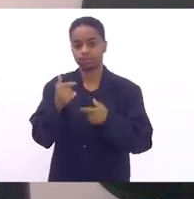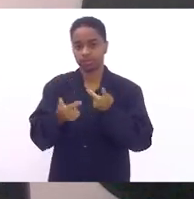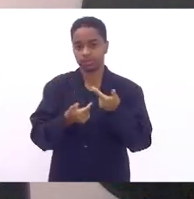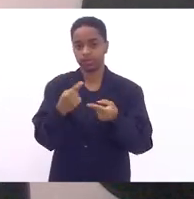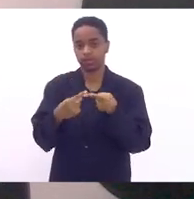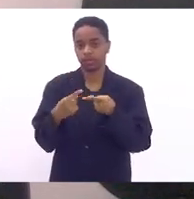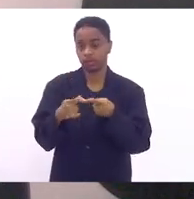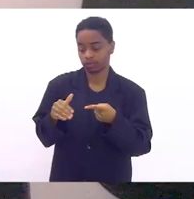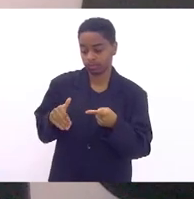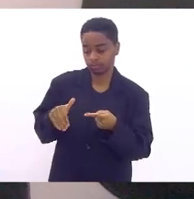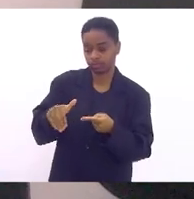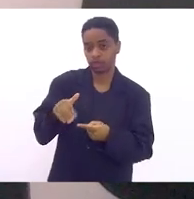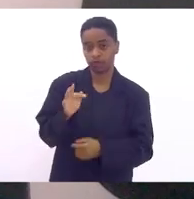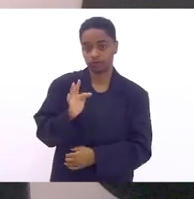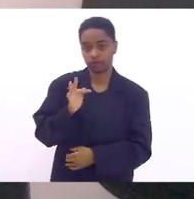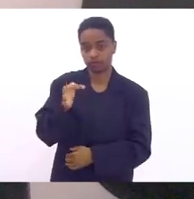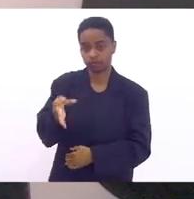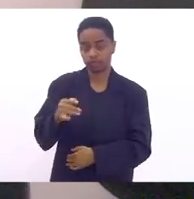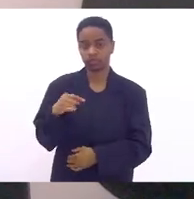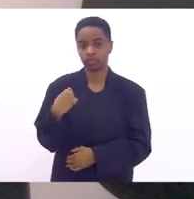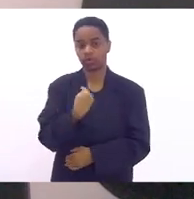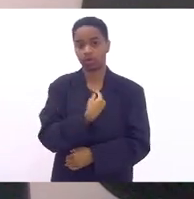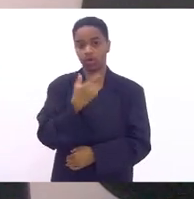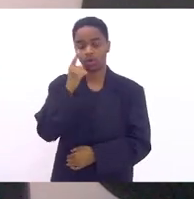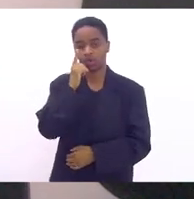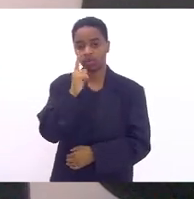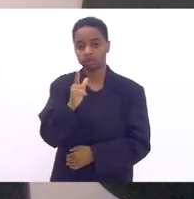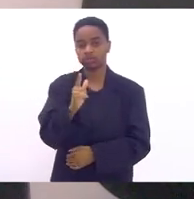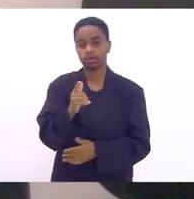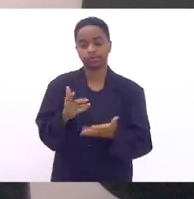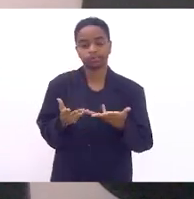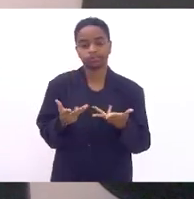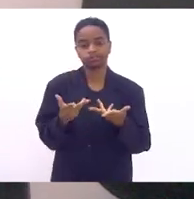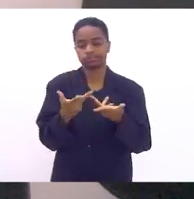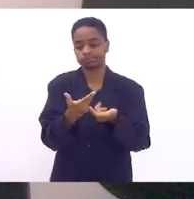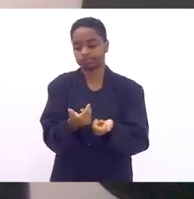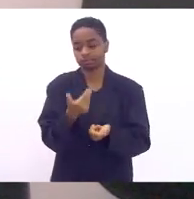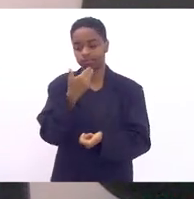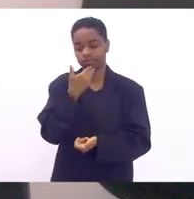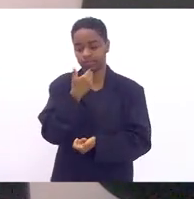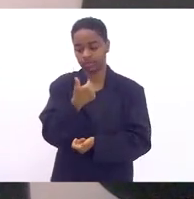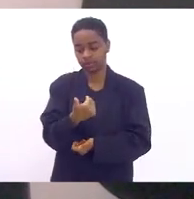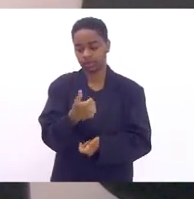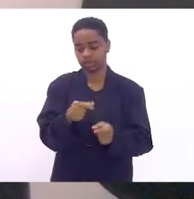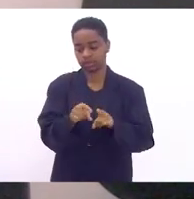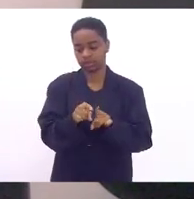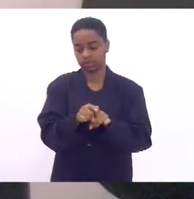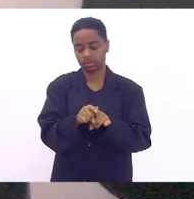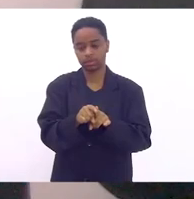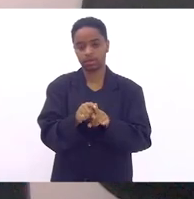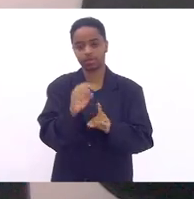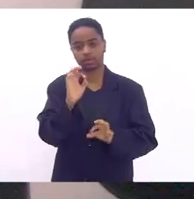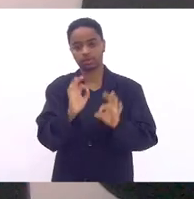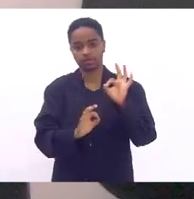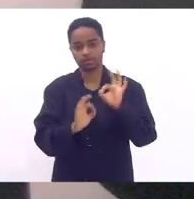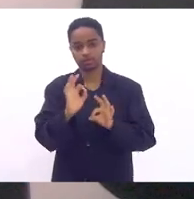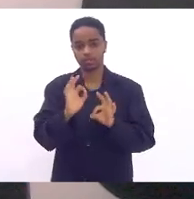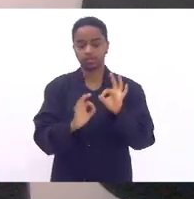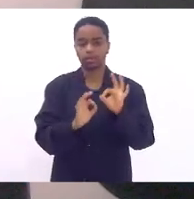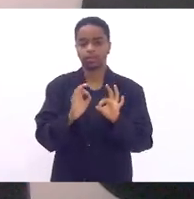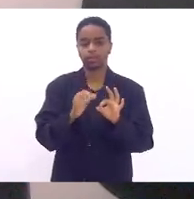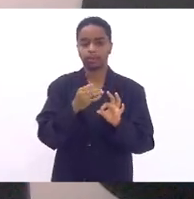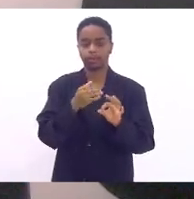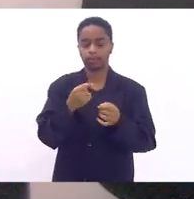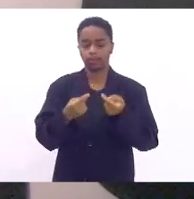ações nós possamos enriquecer ainda mais não é e e construir e consolidar essa política